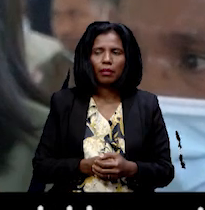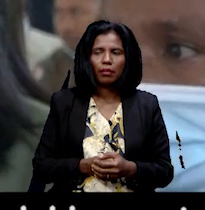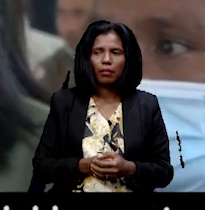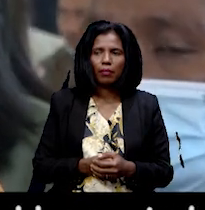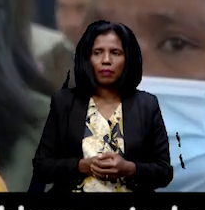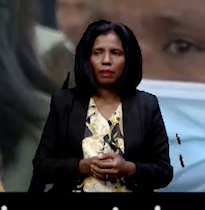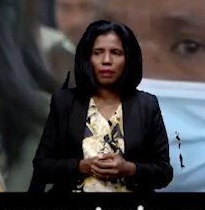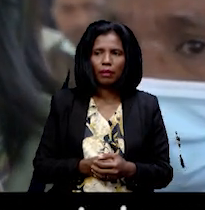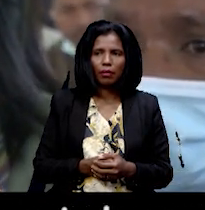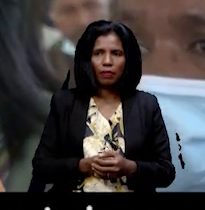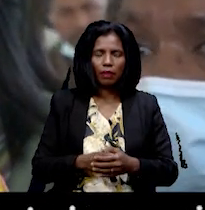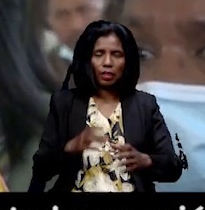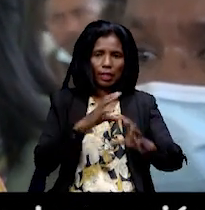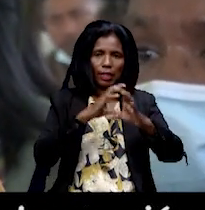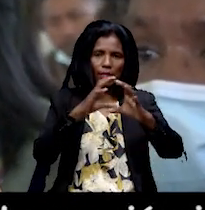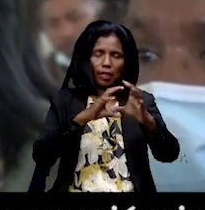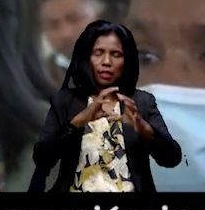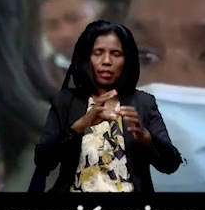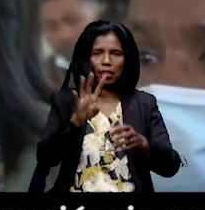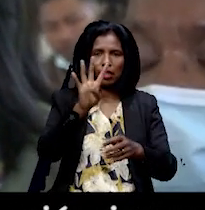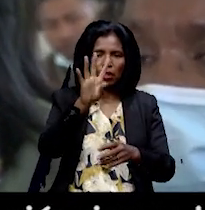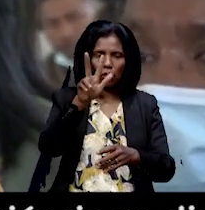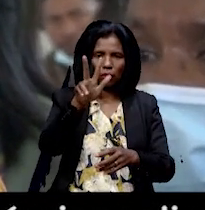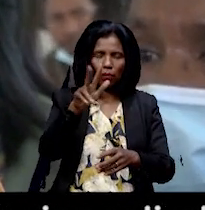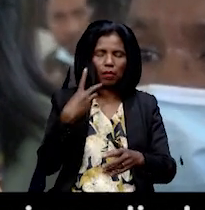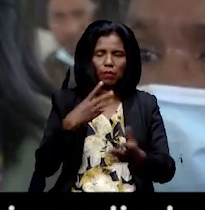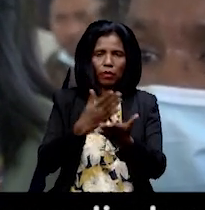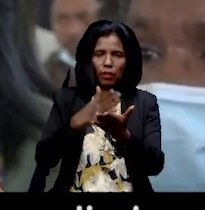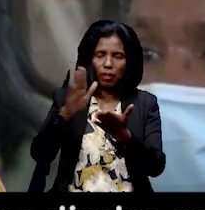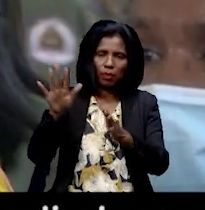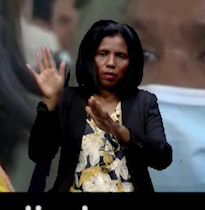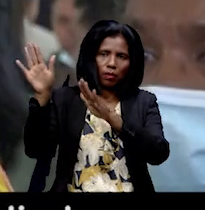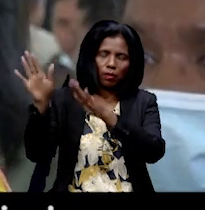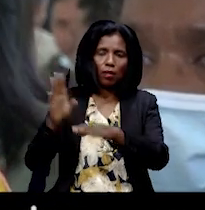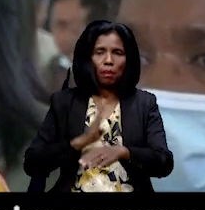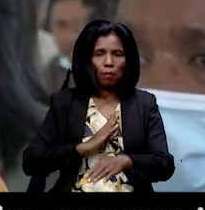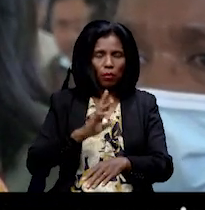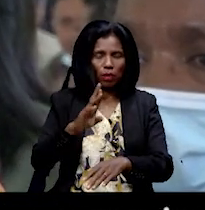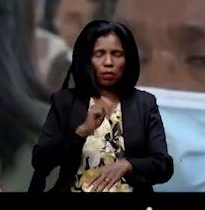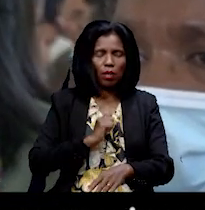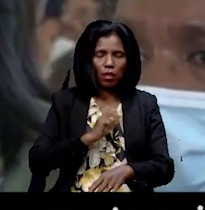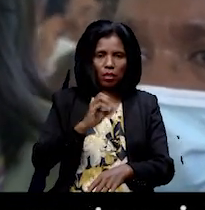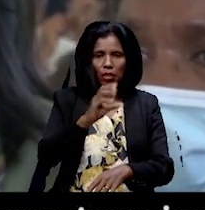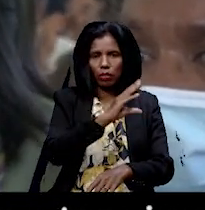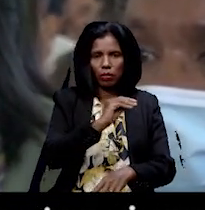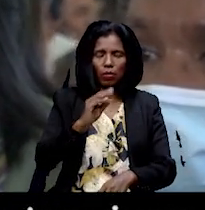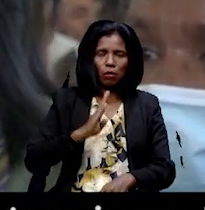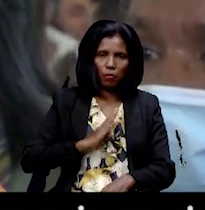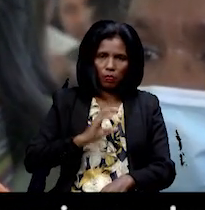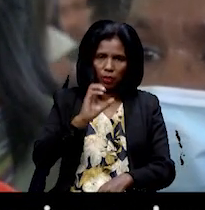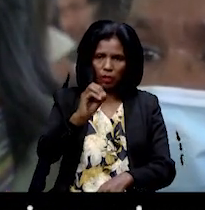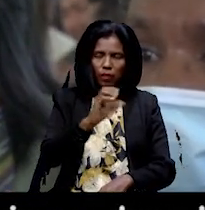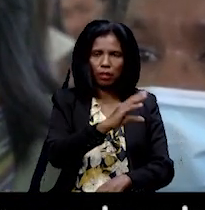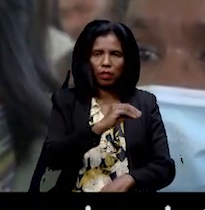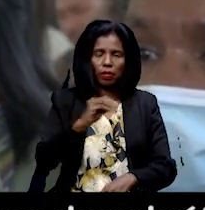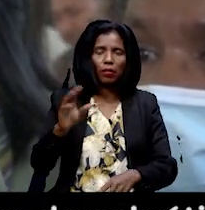track box ne tolu ita sei distribui ba ia regional Baucau, Ainaru no Bobonaru e forklip